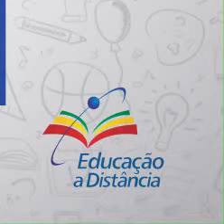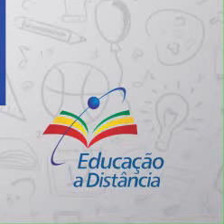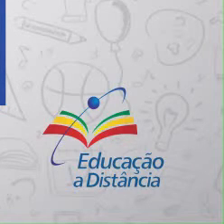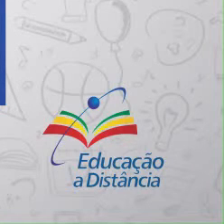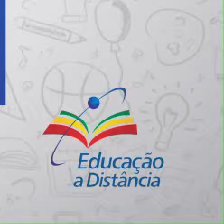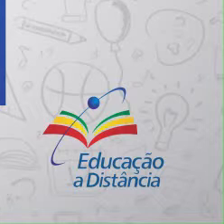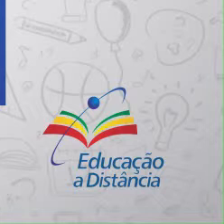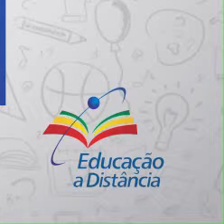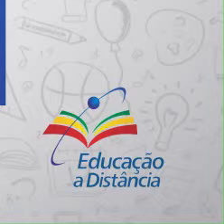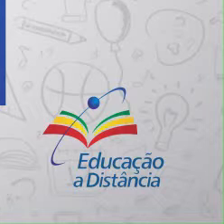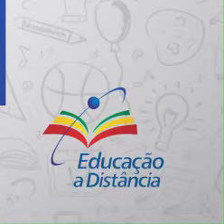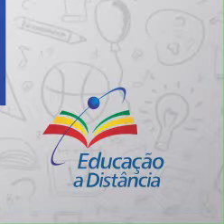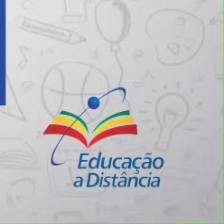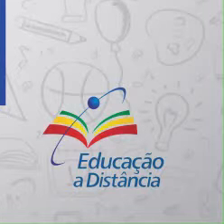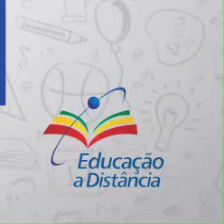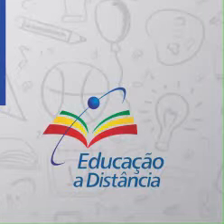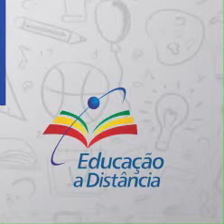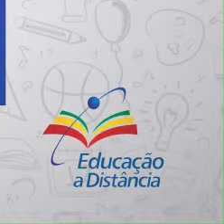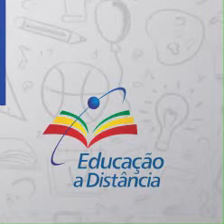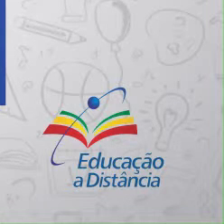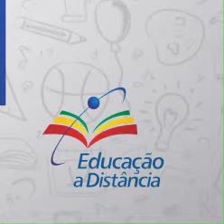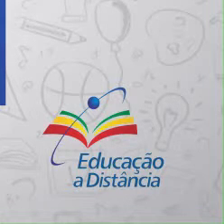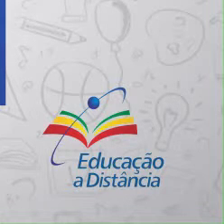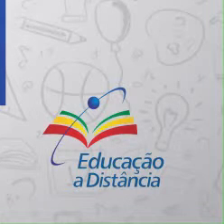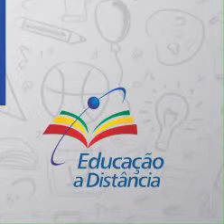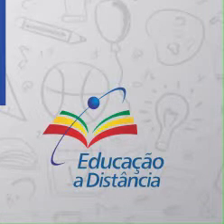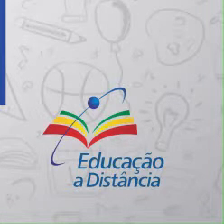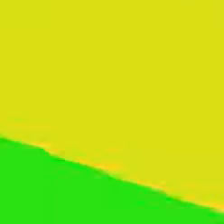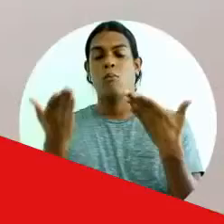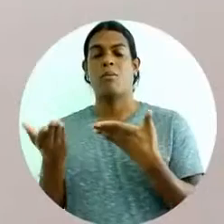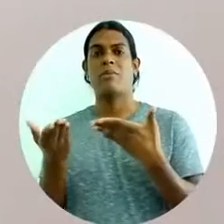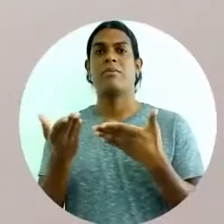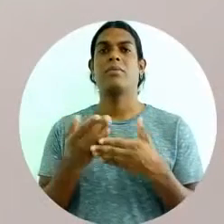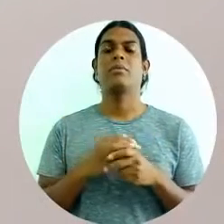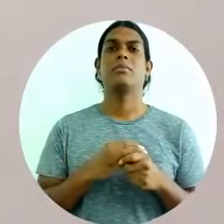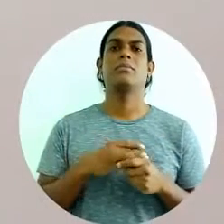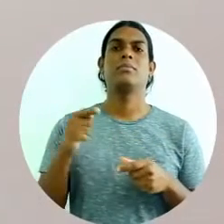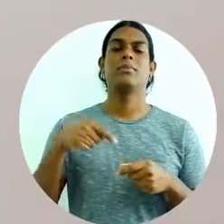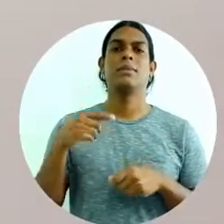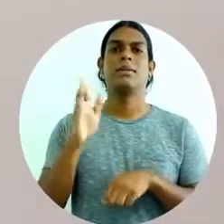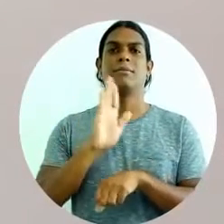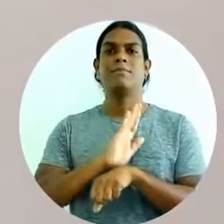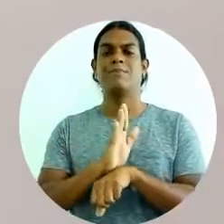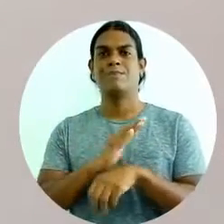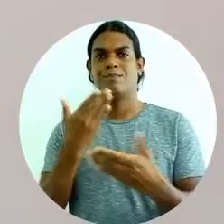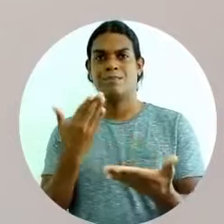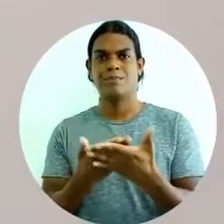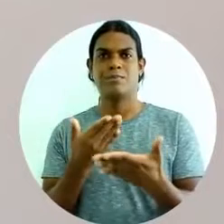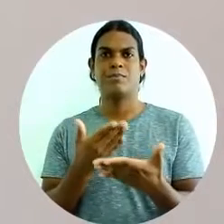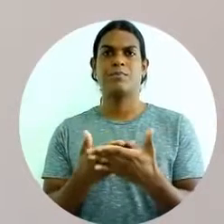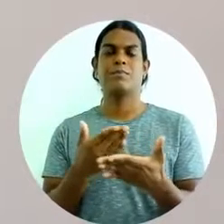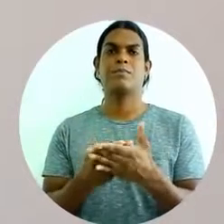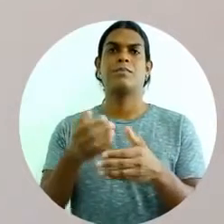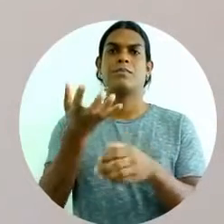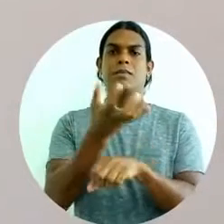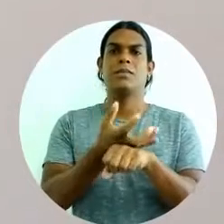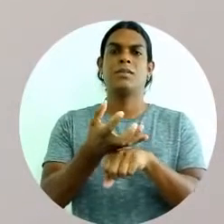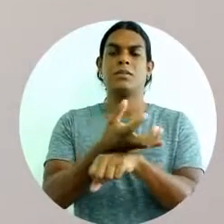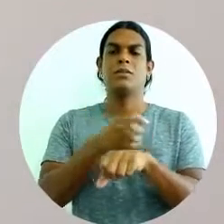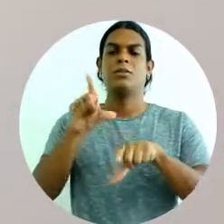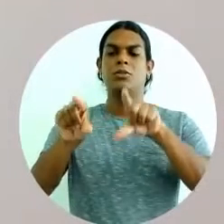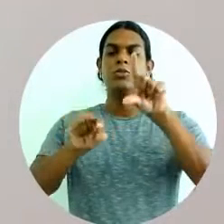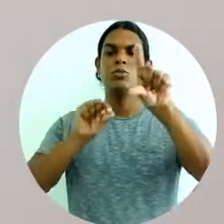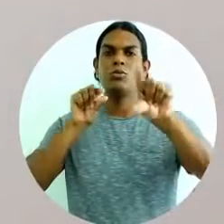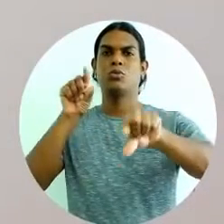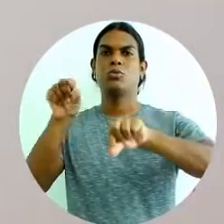as técnicas e práticas de entrevistas. Seja bem-vindo a mais uma aula da disciplina de